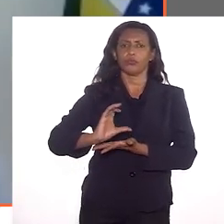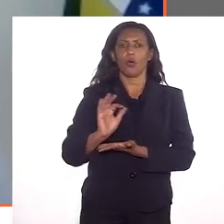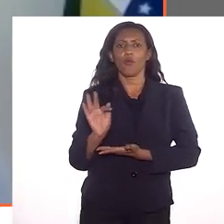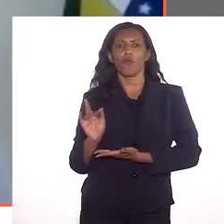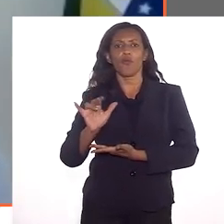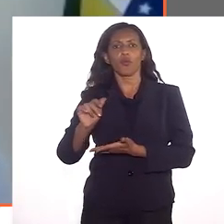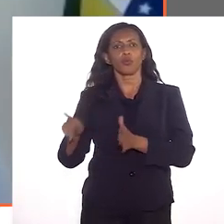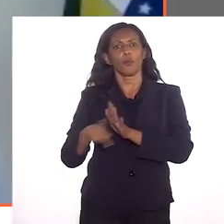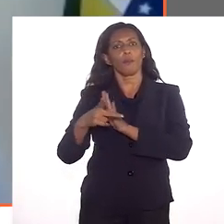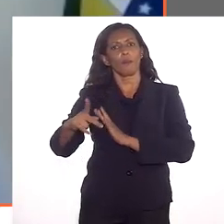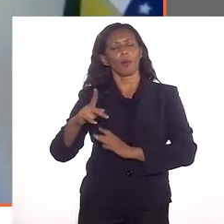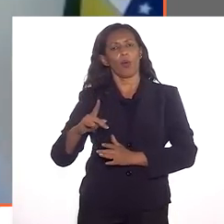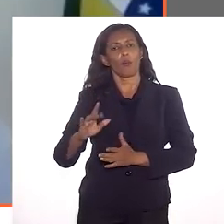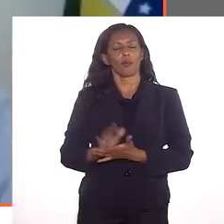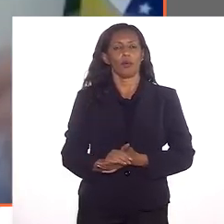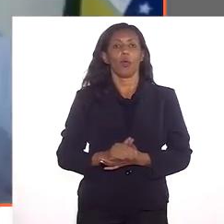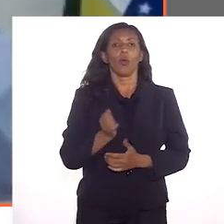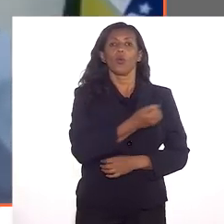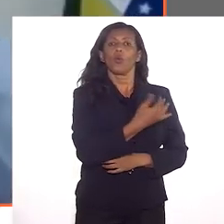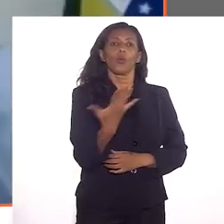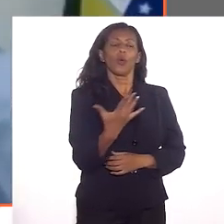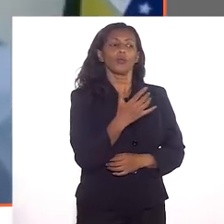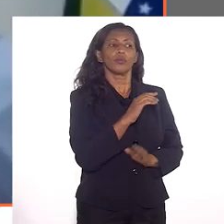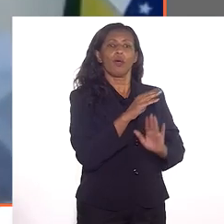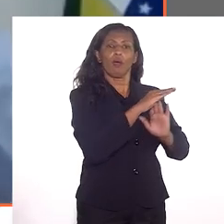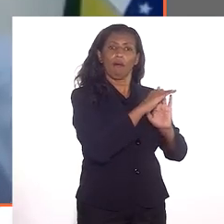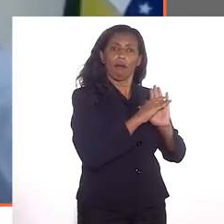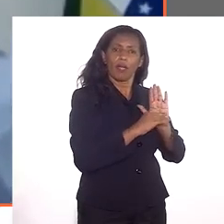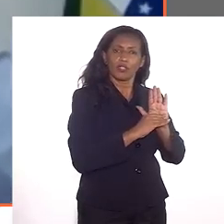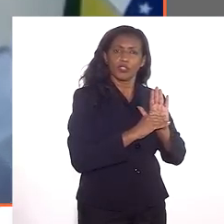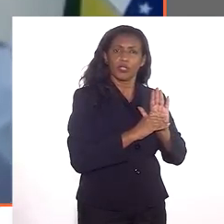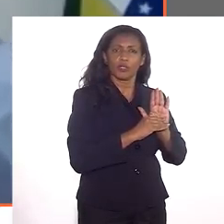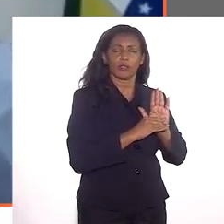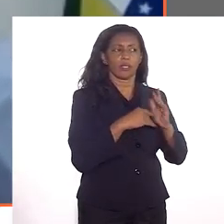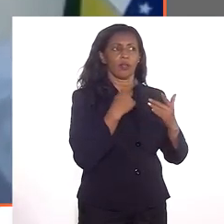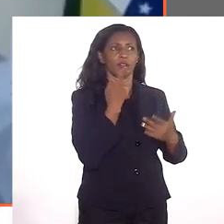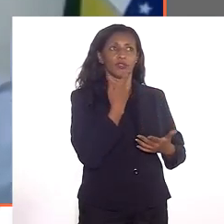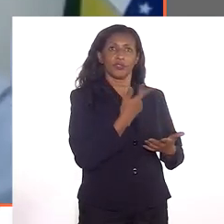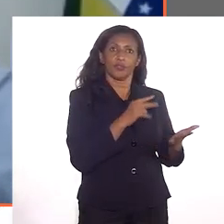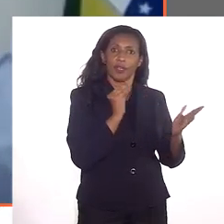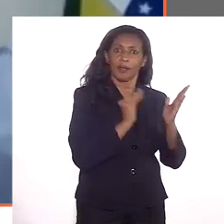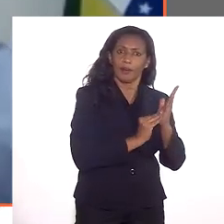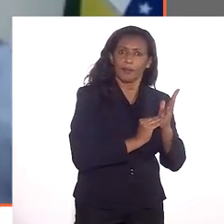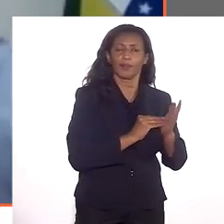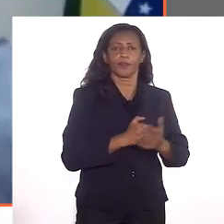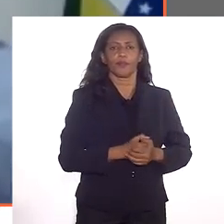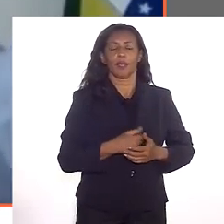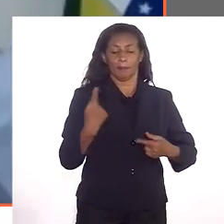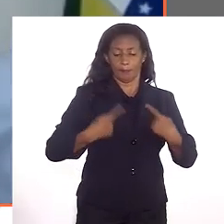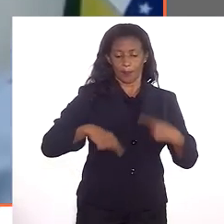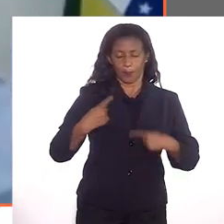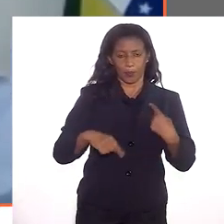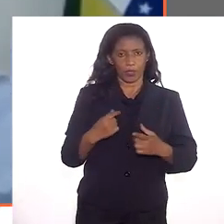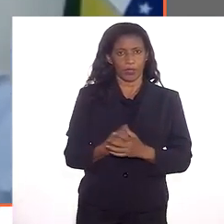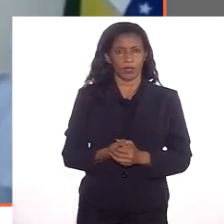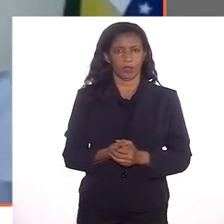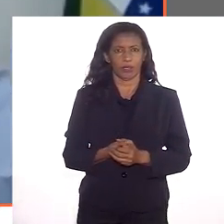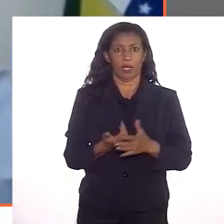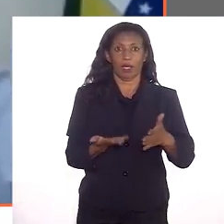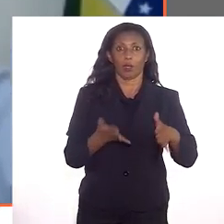por parte do Fundo Estadual de Cultura. Quando os recursos, quando a agenda tiver disser a respeito, por exemplo, a